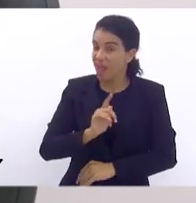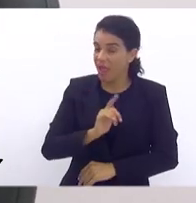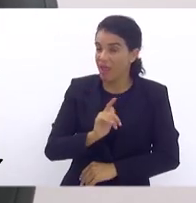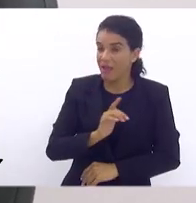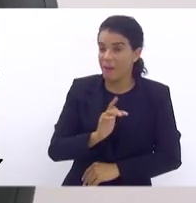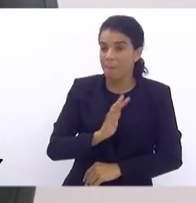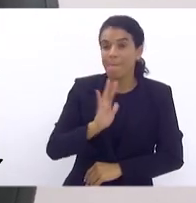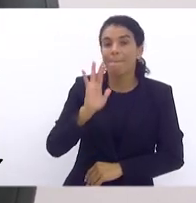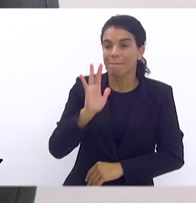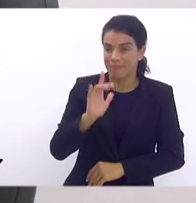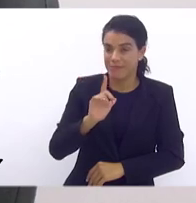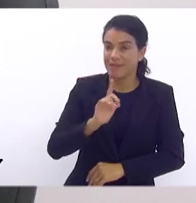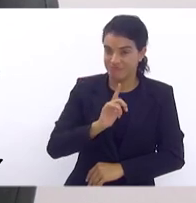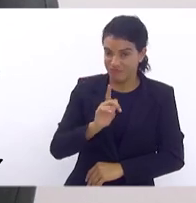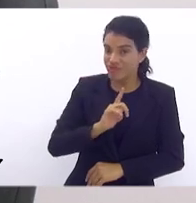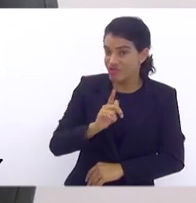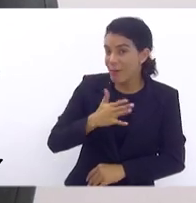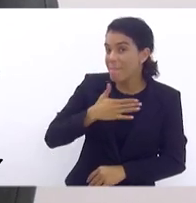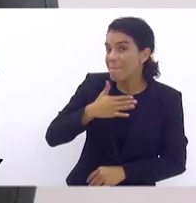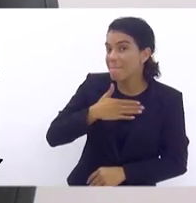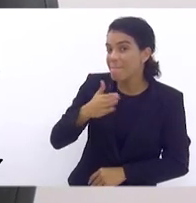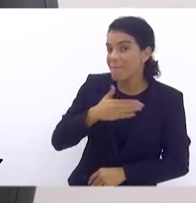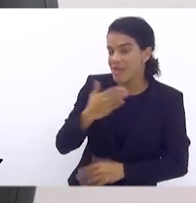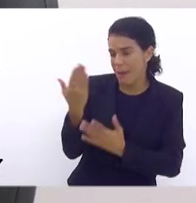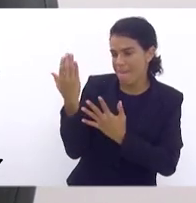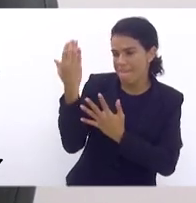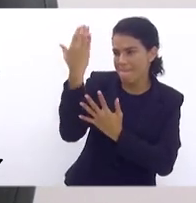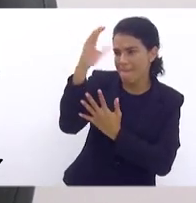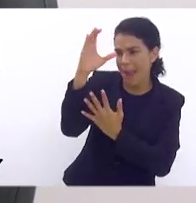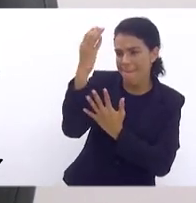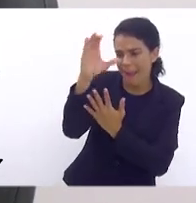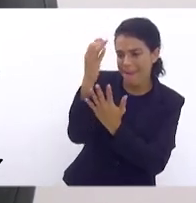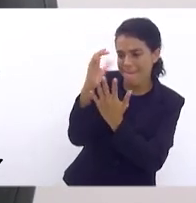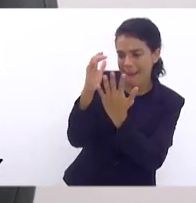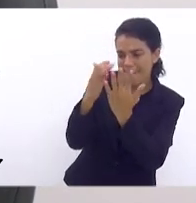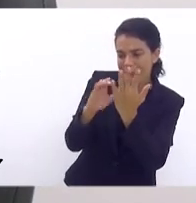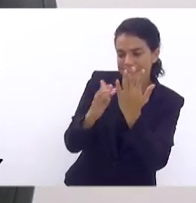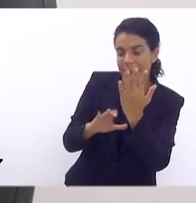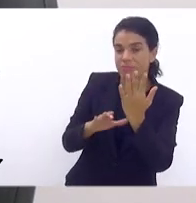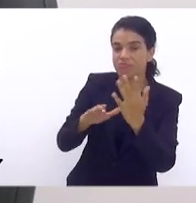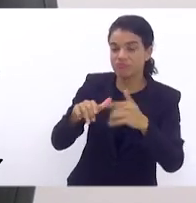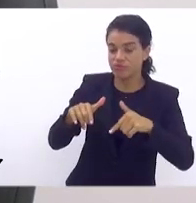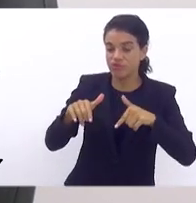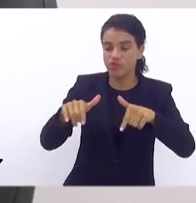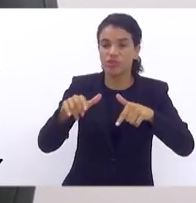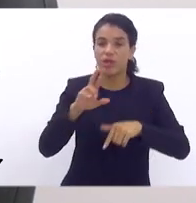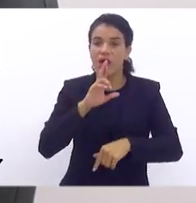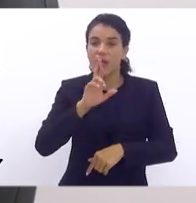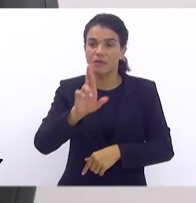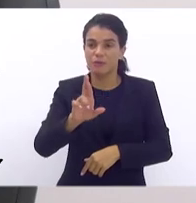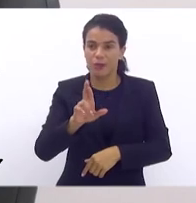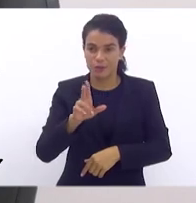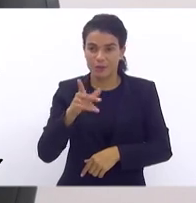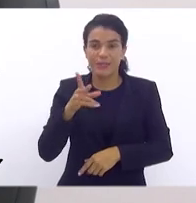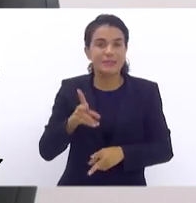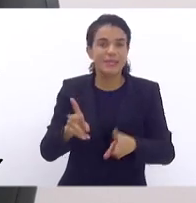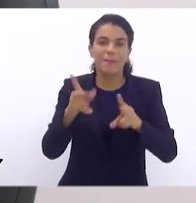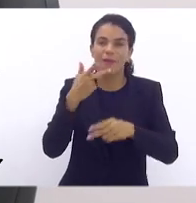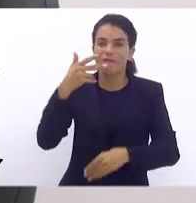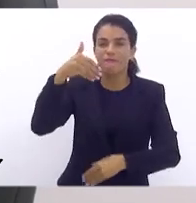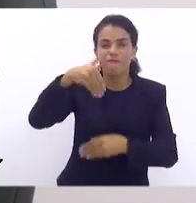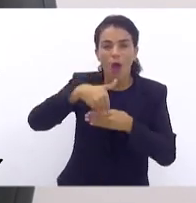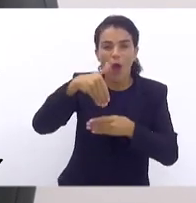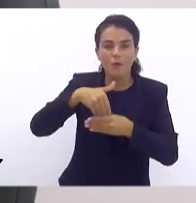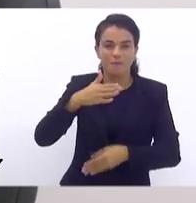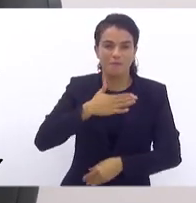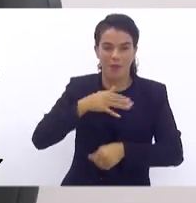porque eu já tive postagem minha como parlamentar de posicionamento meu que todos os meus votos eu digo na